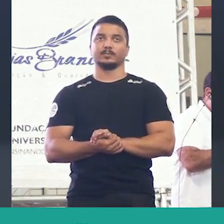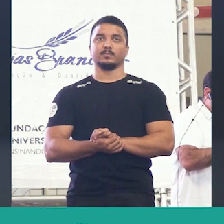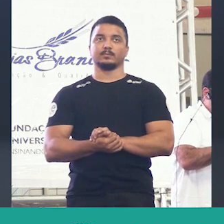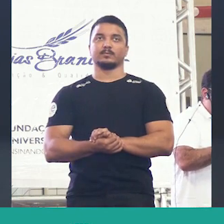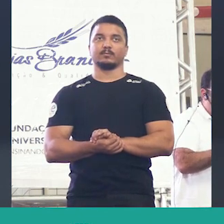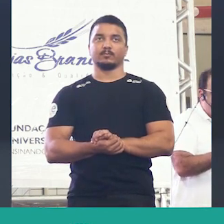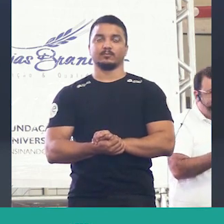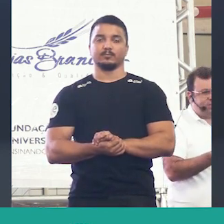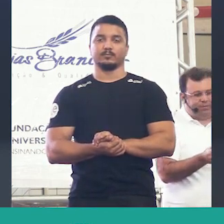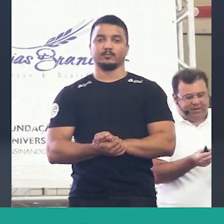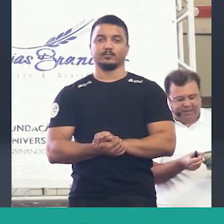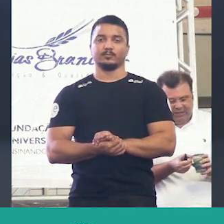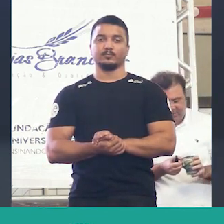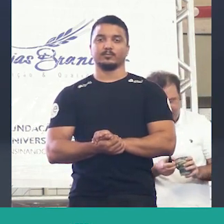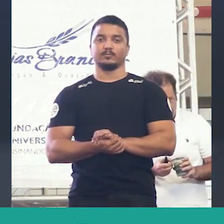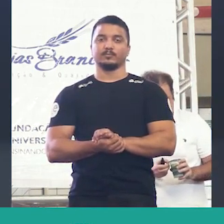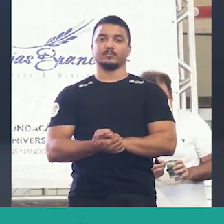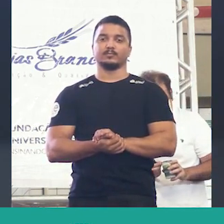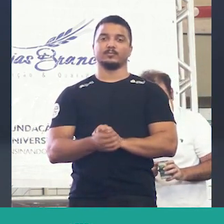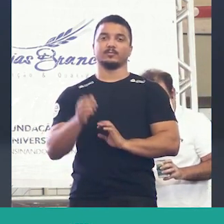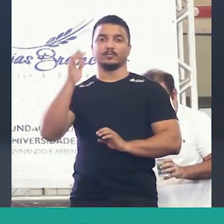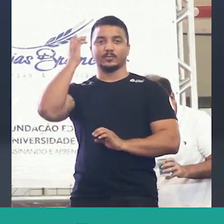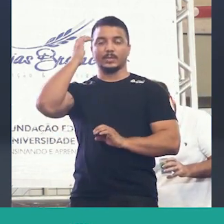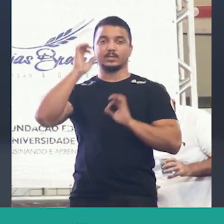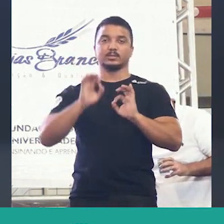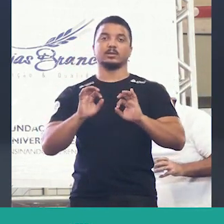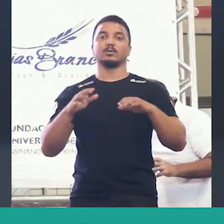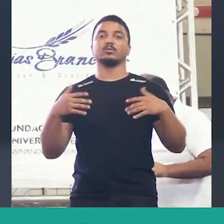Bem rapidinho. Qual item você marcaria?